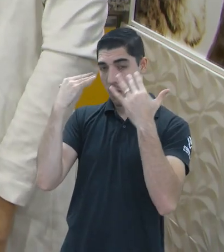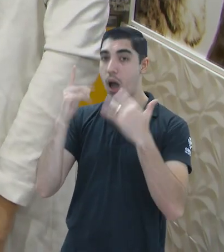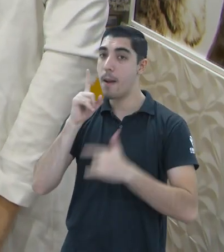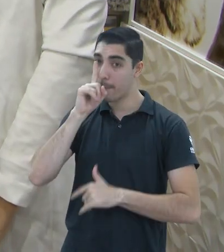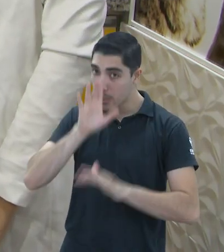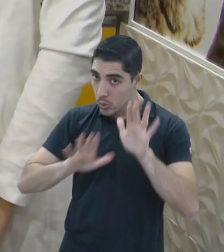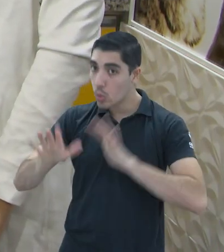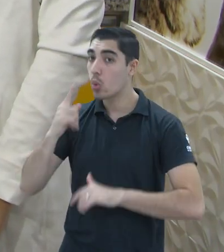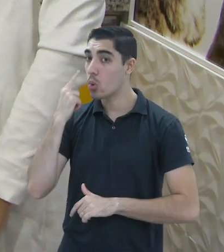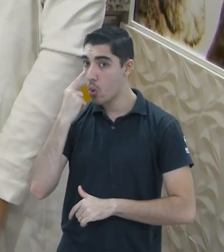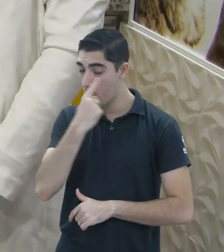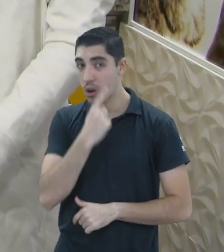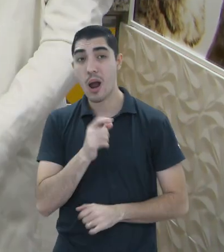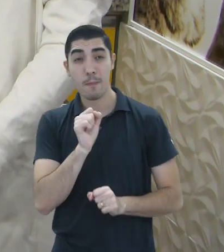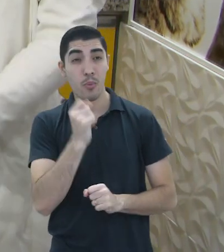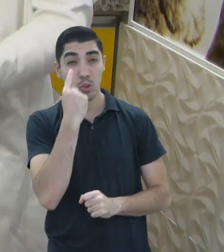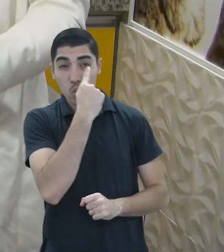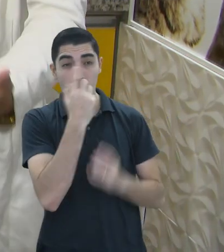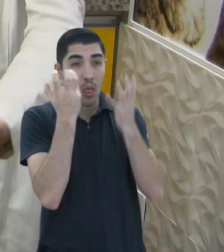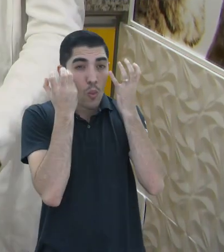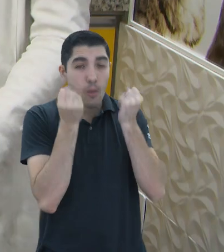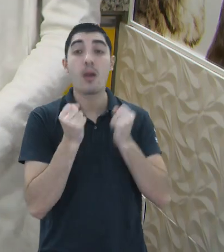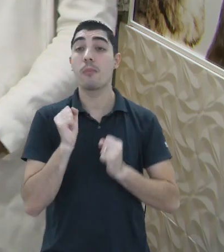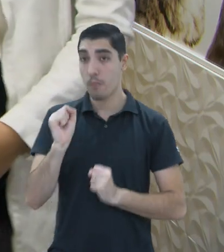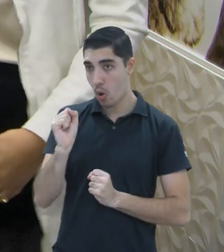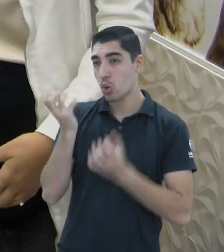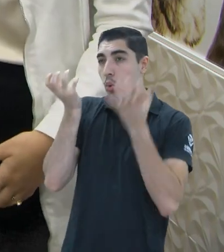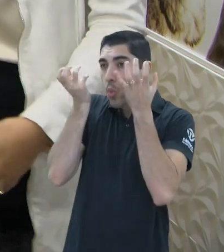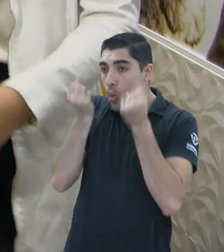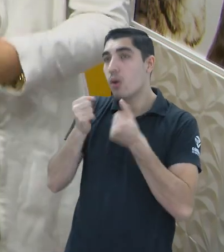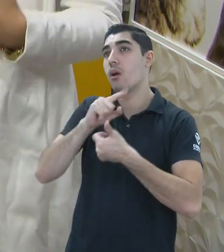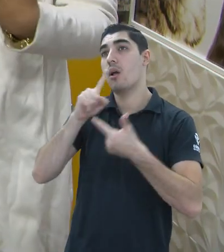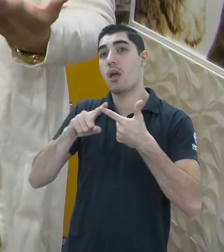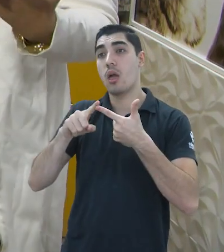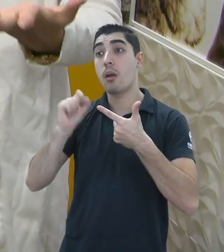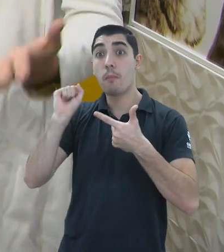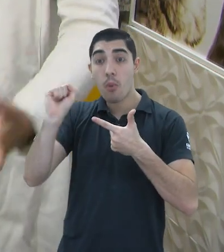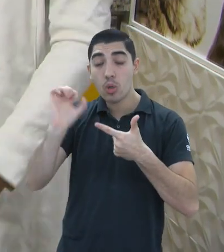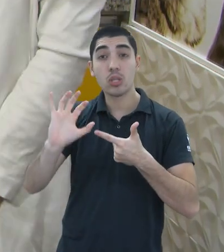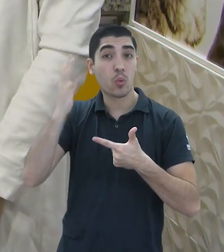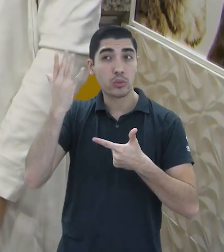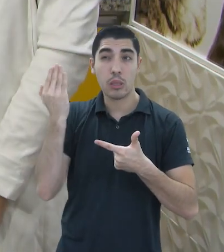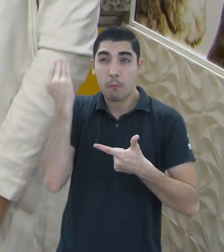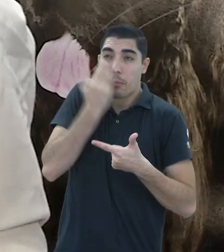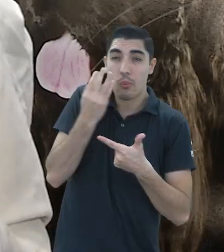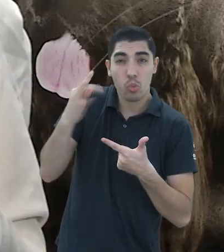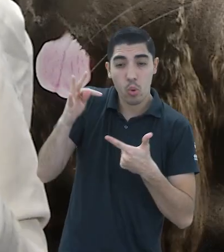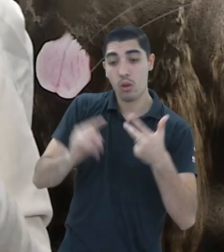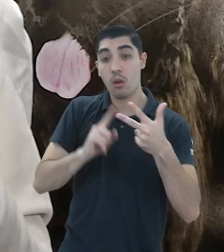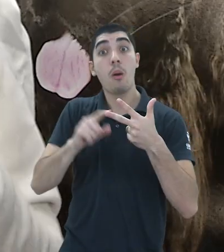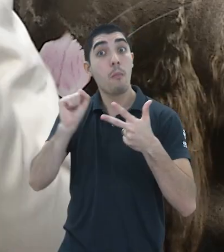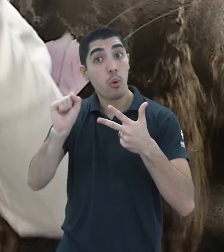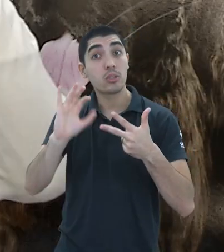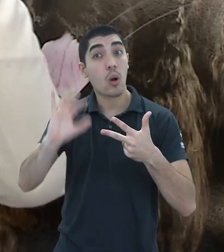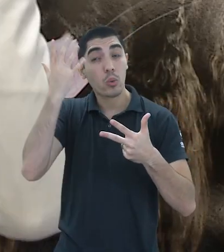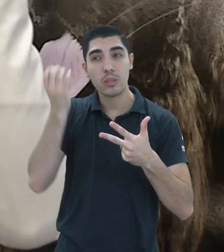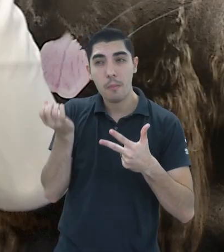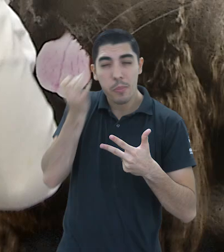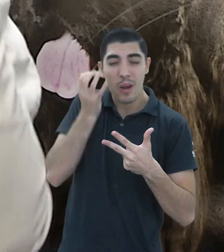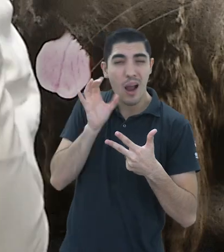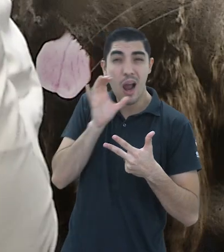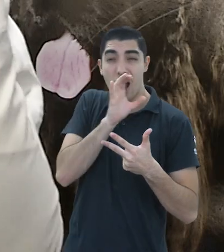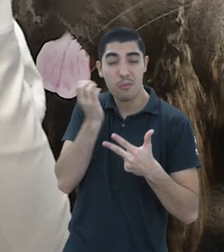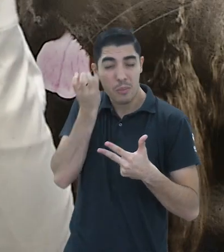grande perigo. E causa o ressecamento dos olhos. Ressecamento, às vezes lesões, né? Sim. Até queimaduras, inclusive. E sempre, eu falo